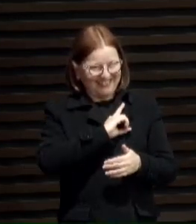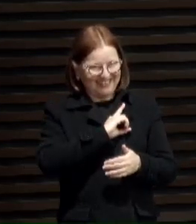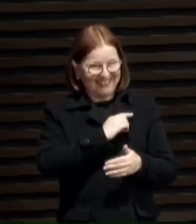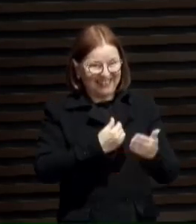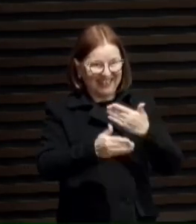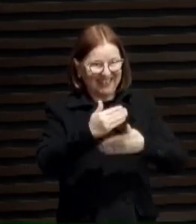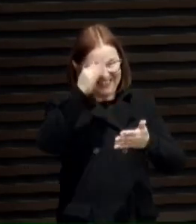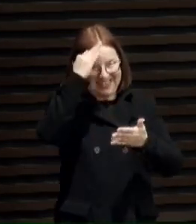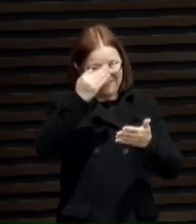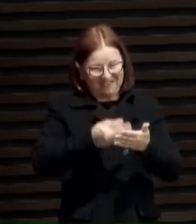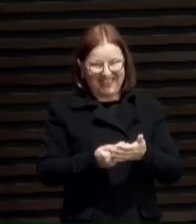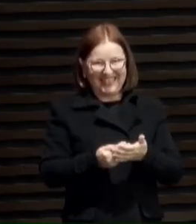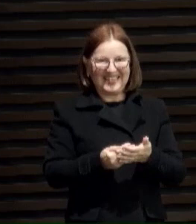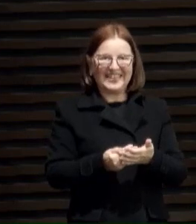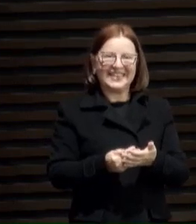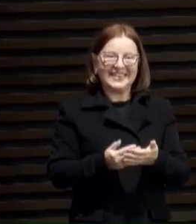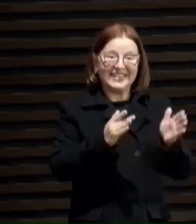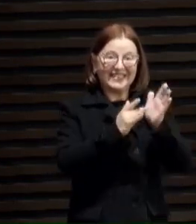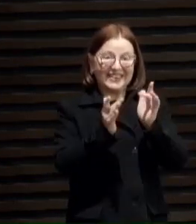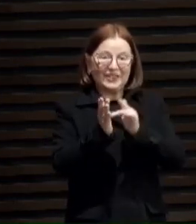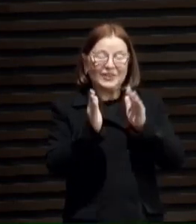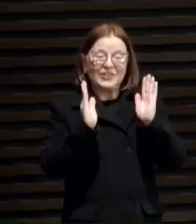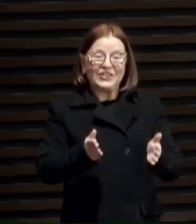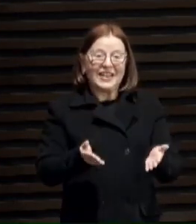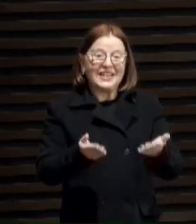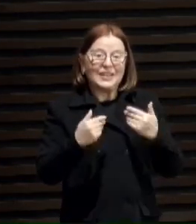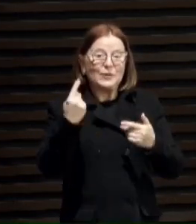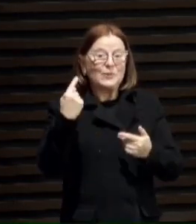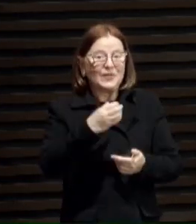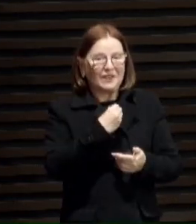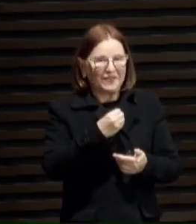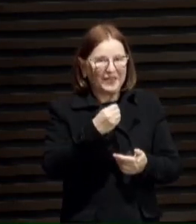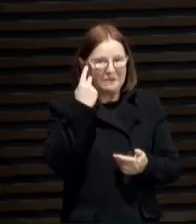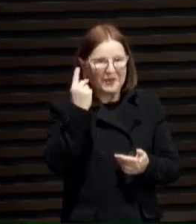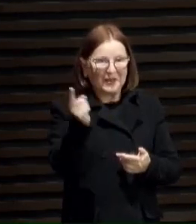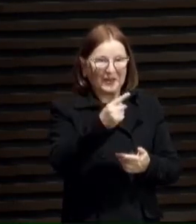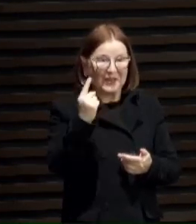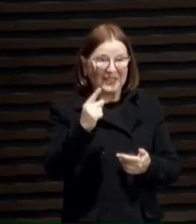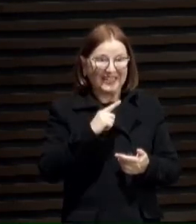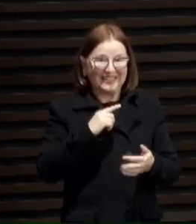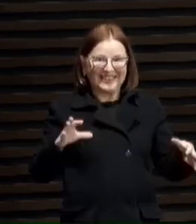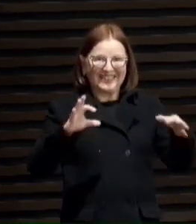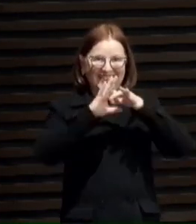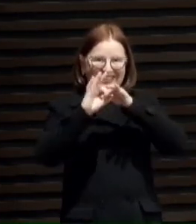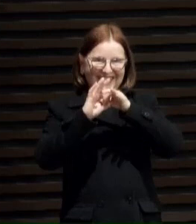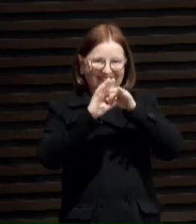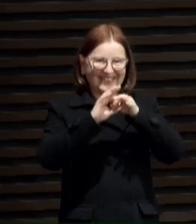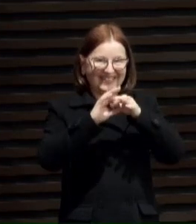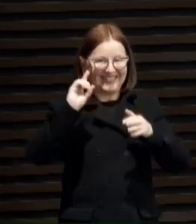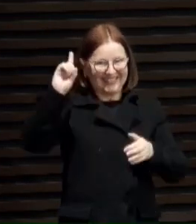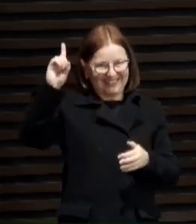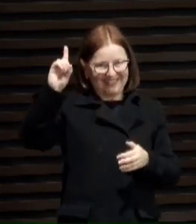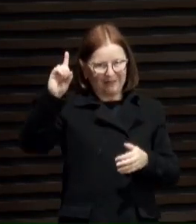vem nos dar a sua vida para que a gente tenha comunhão com o Pai. Então, amados, apesar de todas